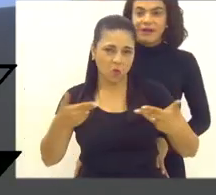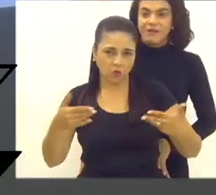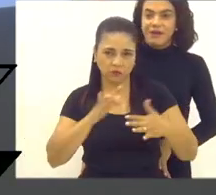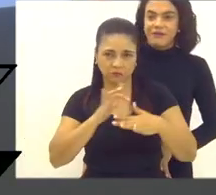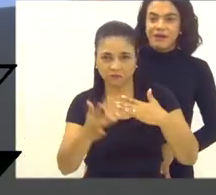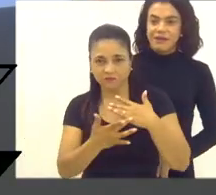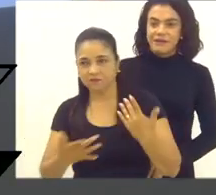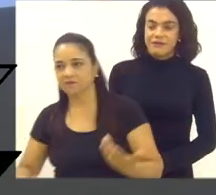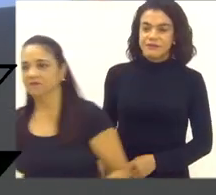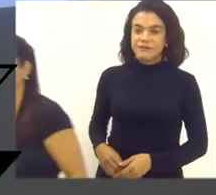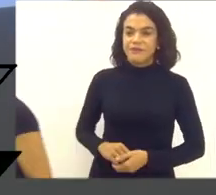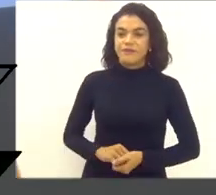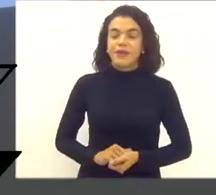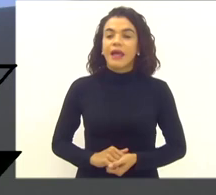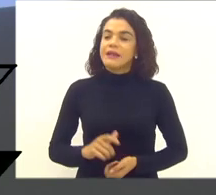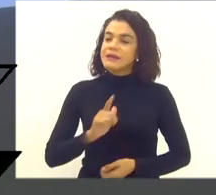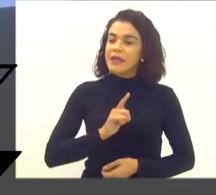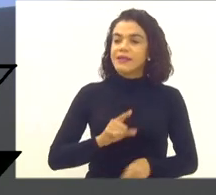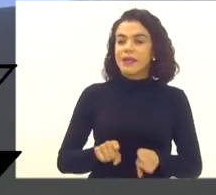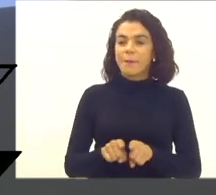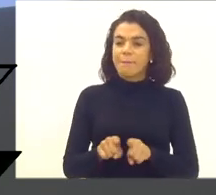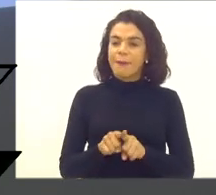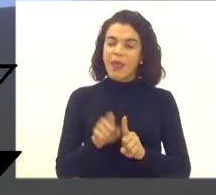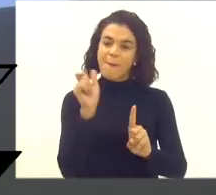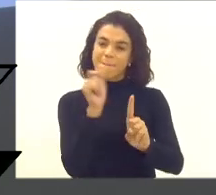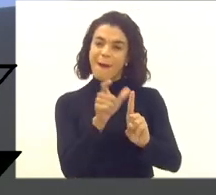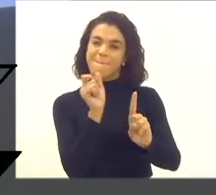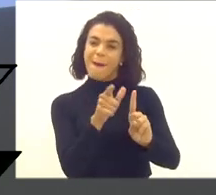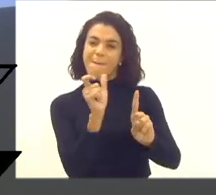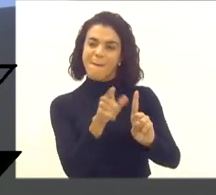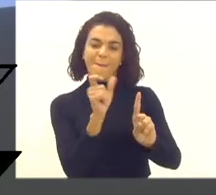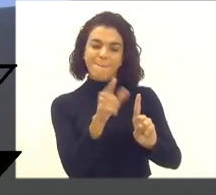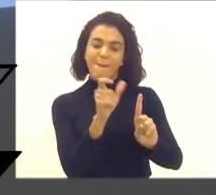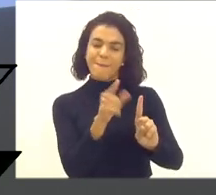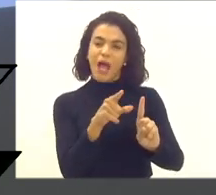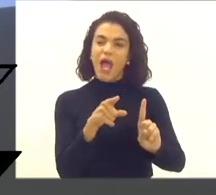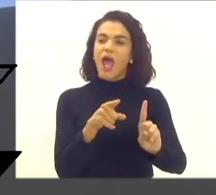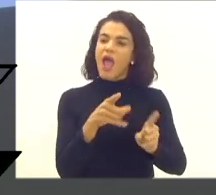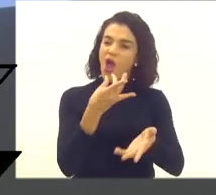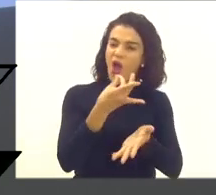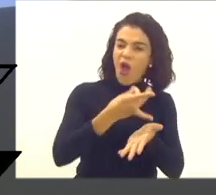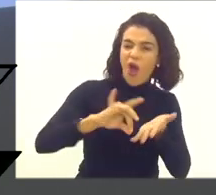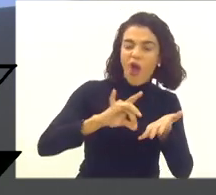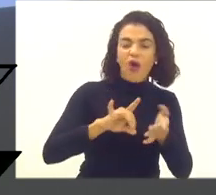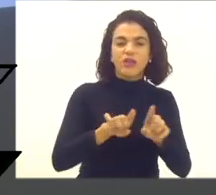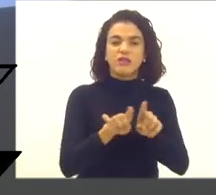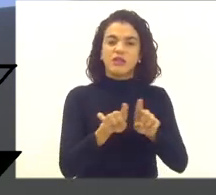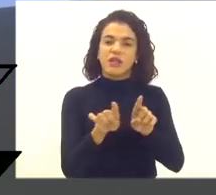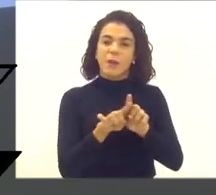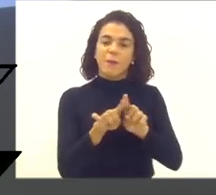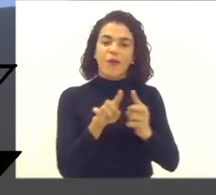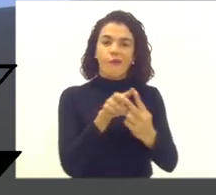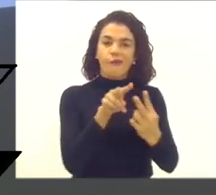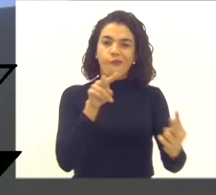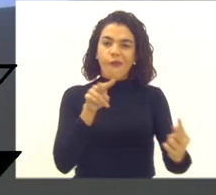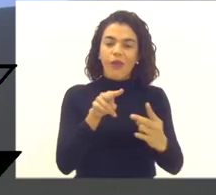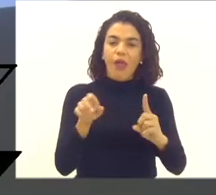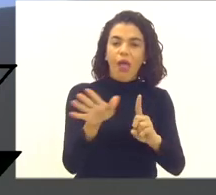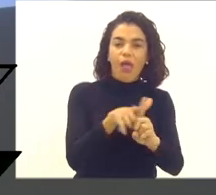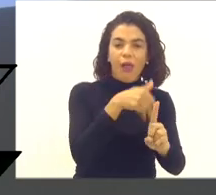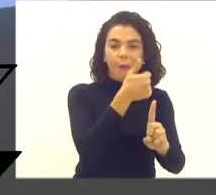de situação né a gente tem também as ofensas né que são aí entram discurso de ódio Cyber bullying